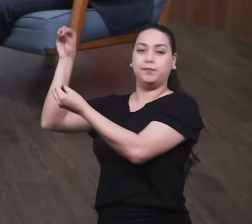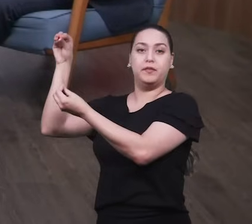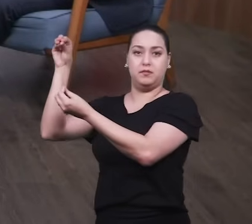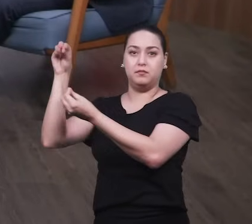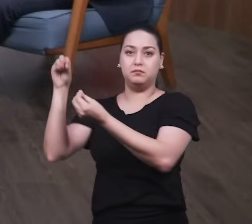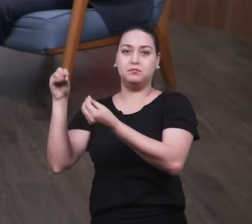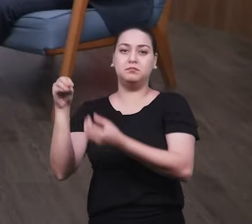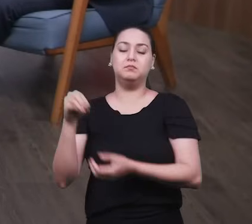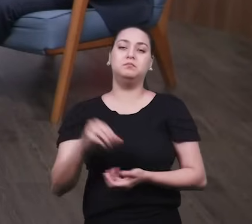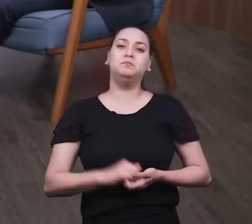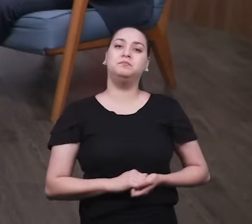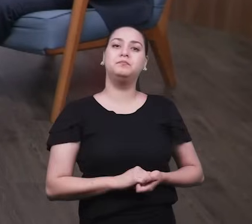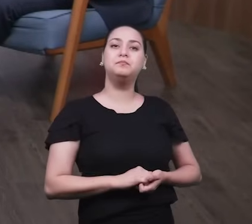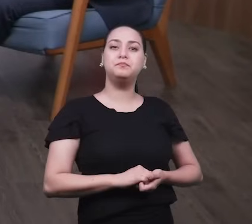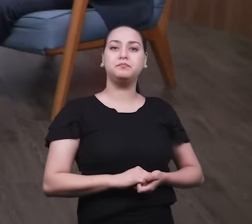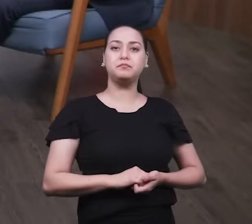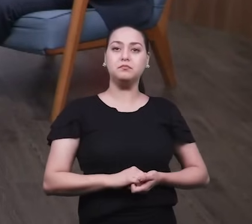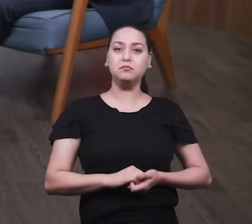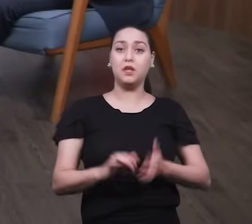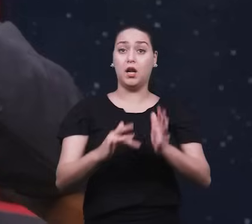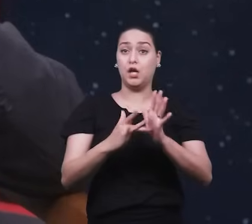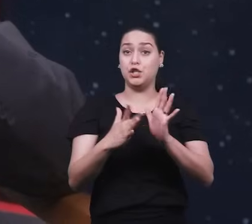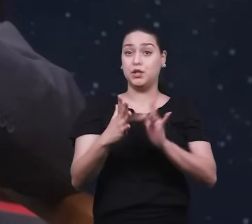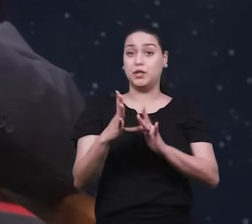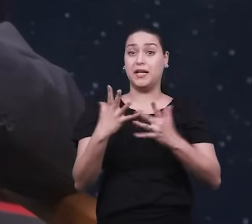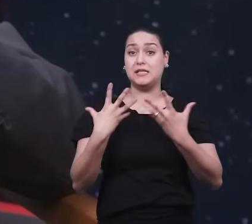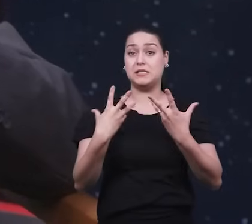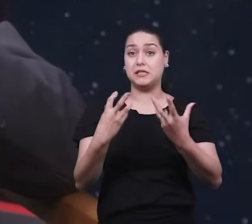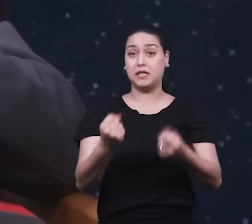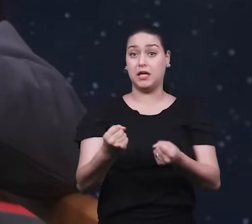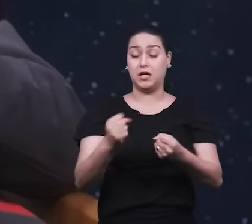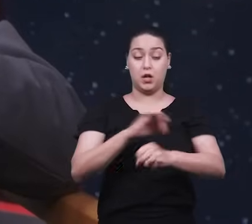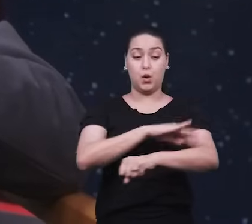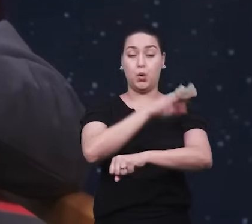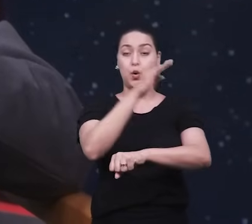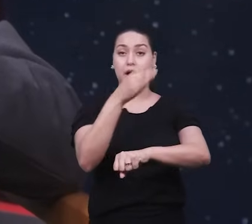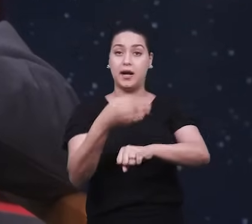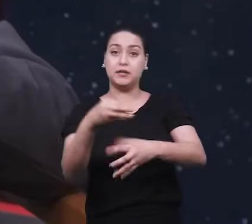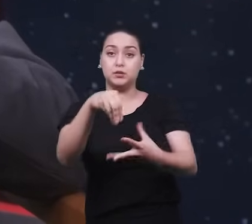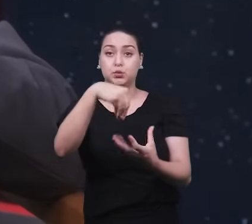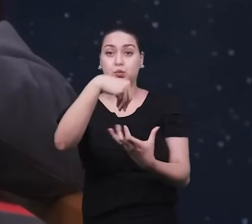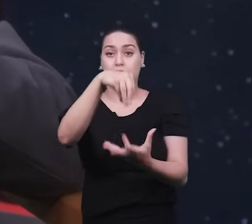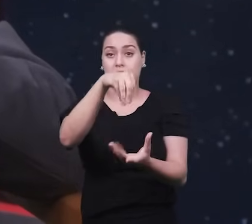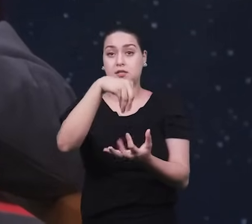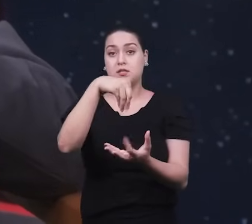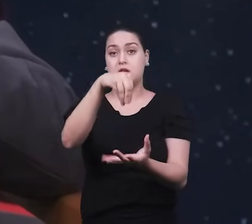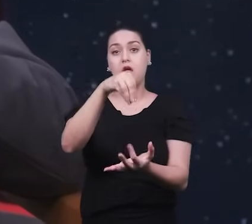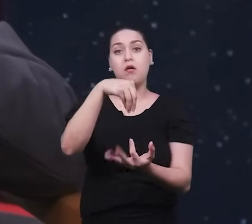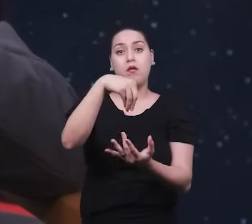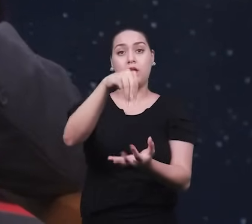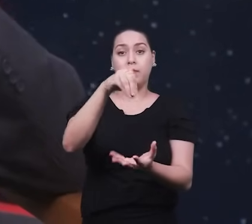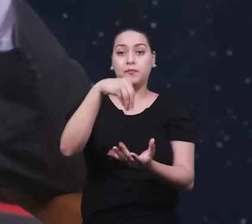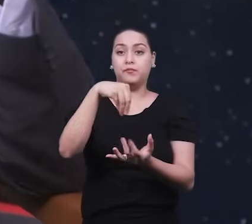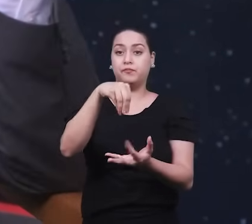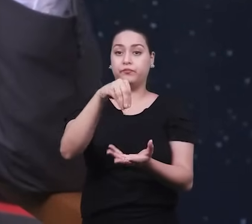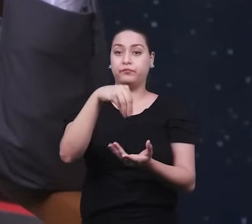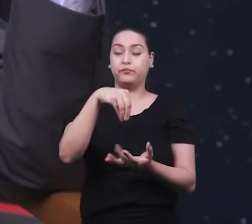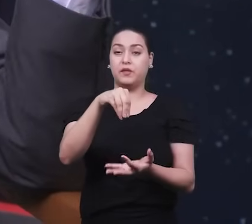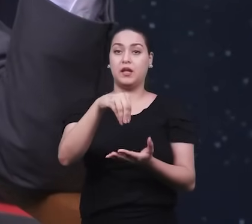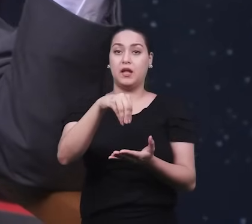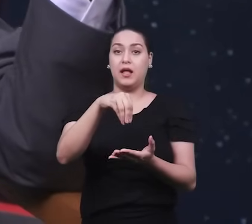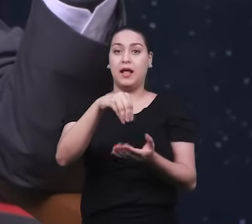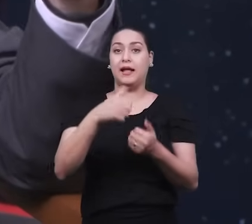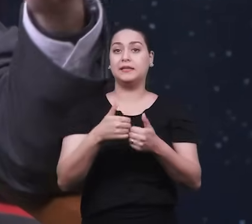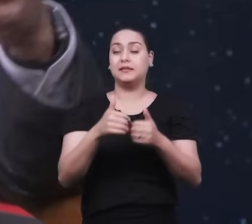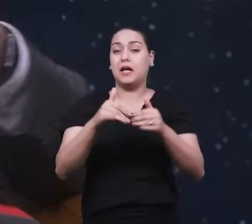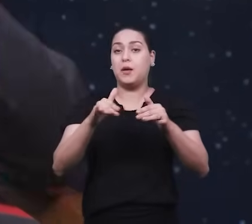Então Jesus, quando ele sobe ao outeiro de incenso, ele está abrindo o caminho para